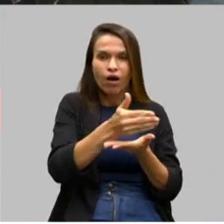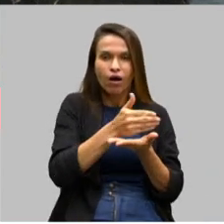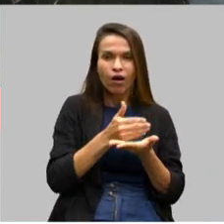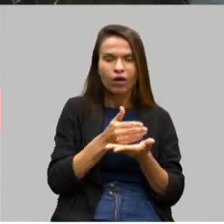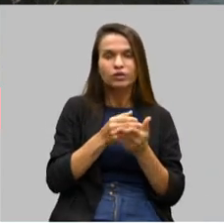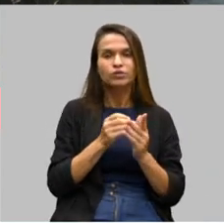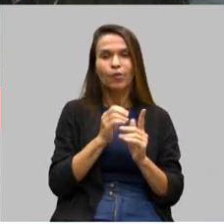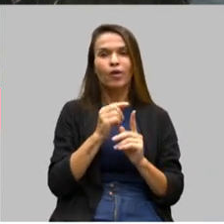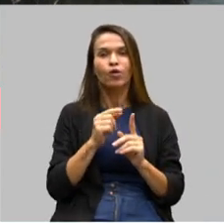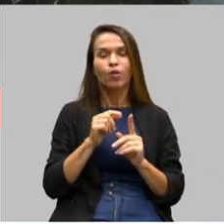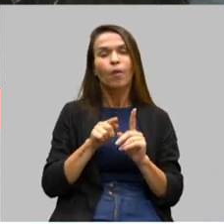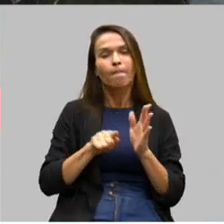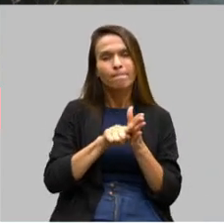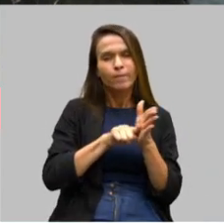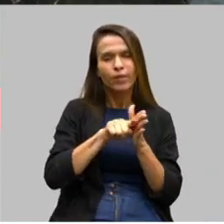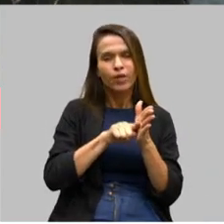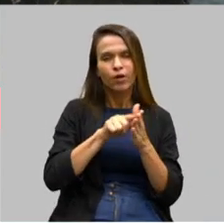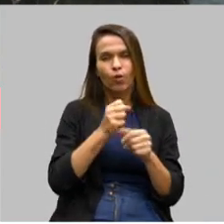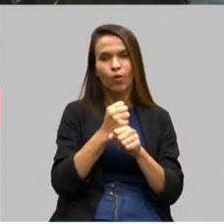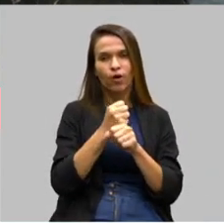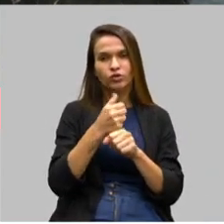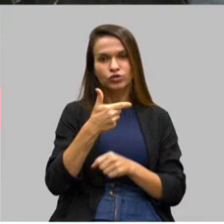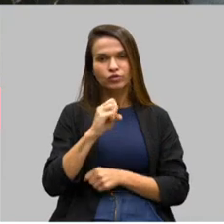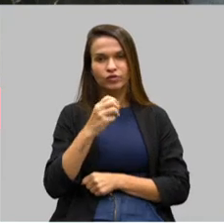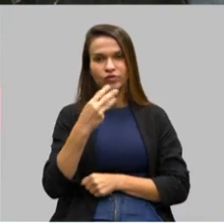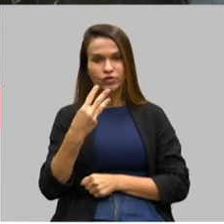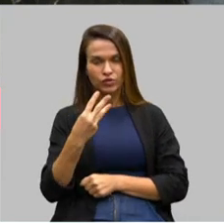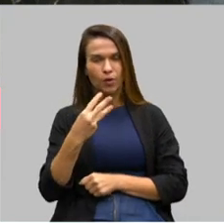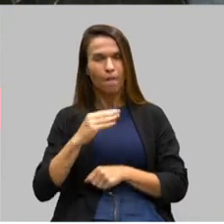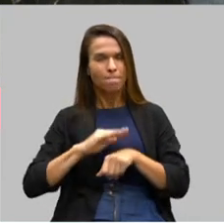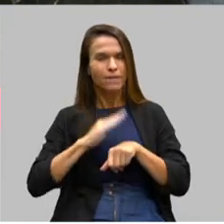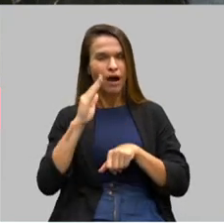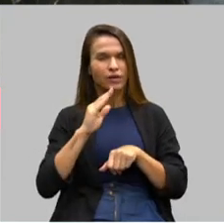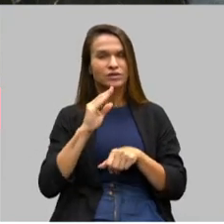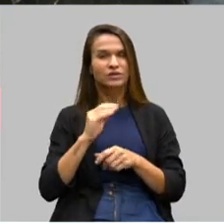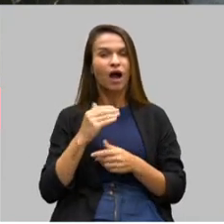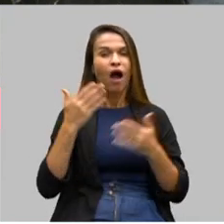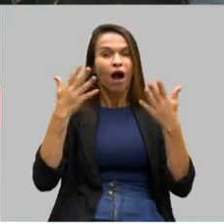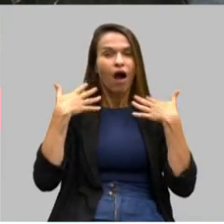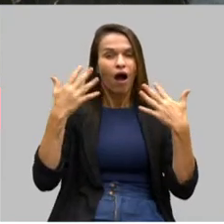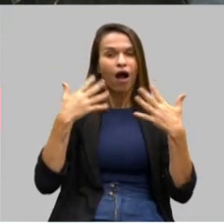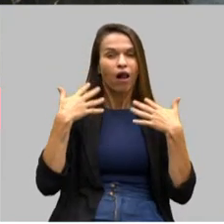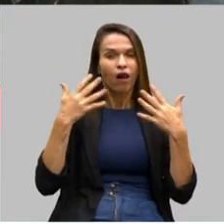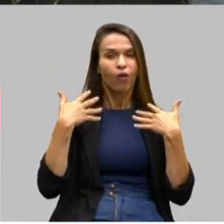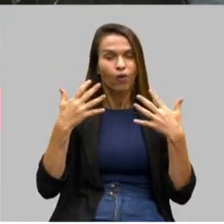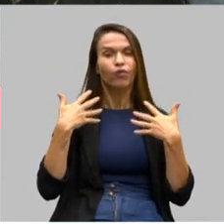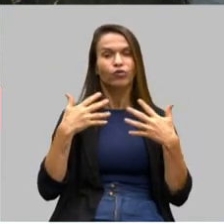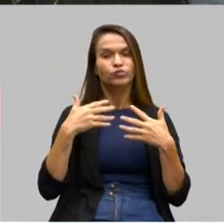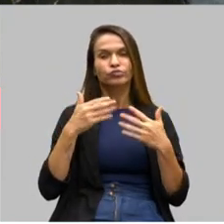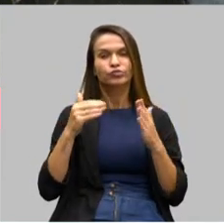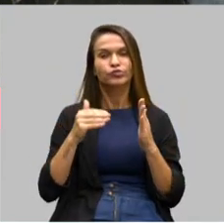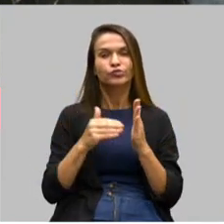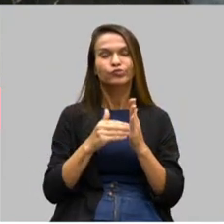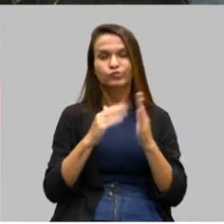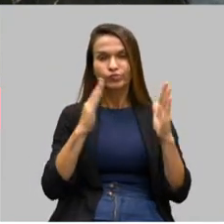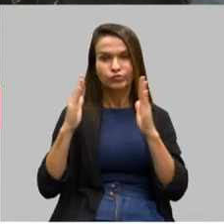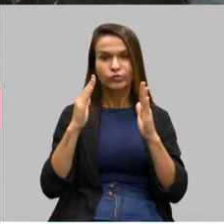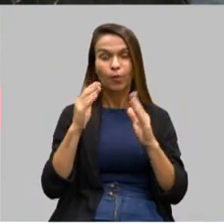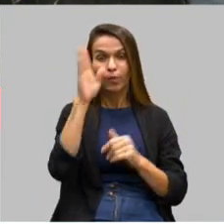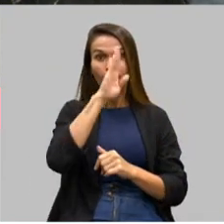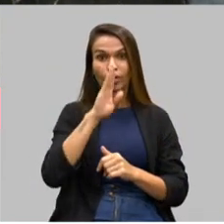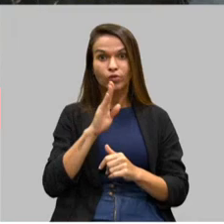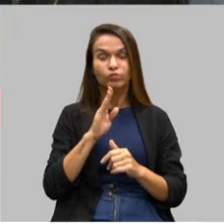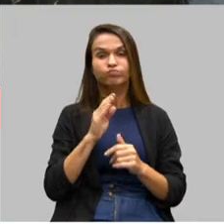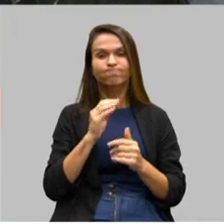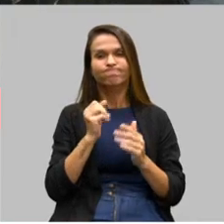Meteorológica Mundial, o ano de 2023 foi o mais quente de todos os tempos. O Brasil também registrou a maior temperatura da